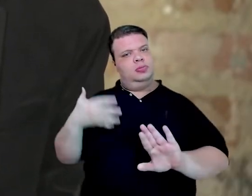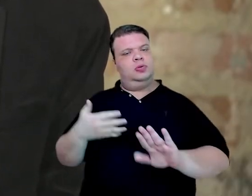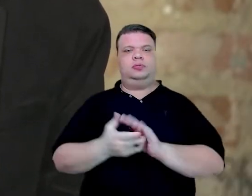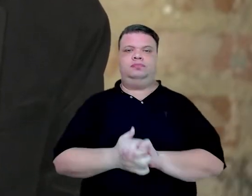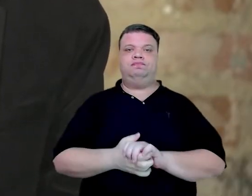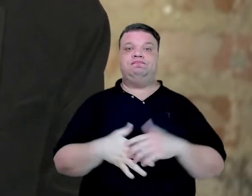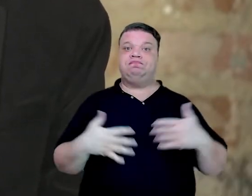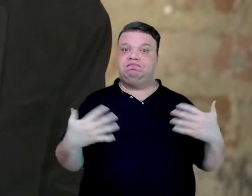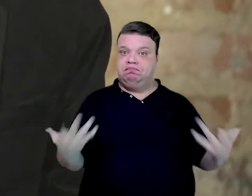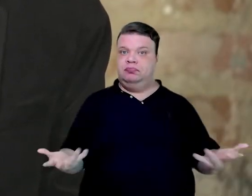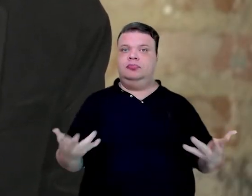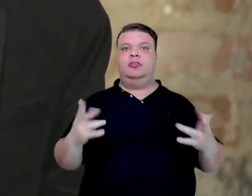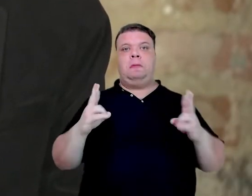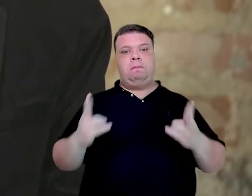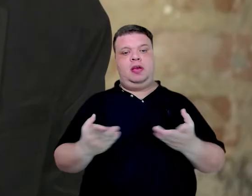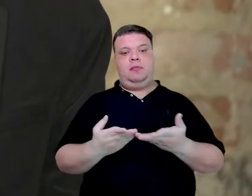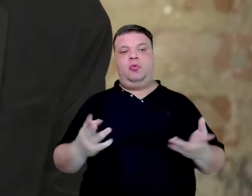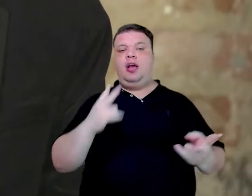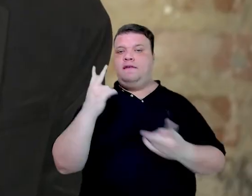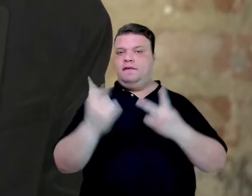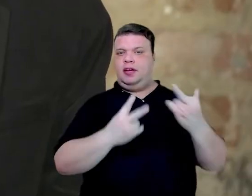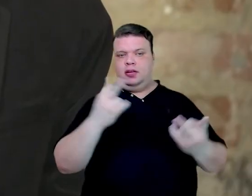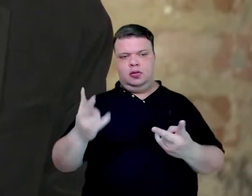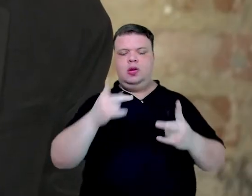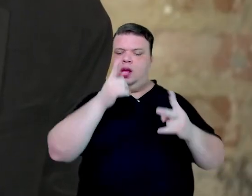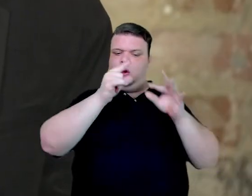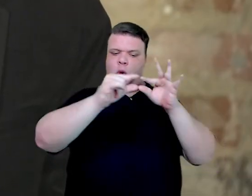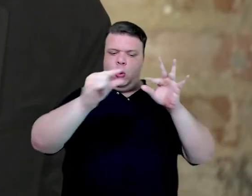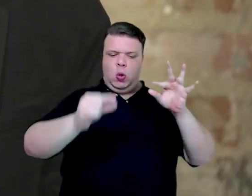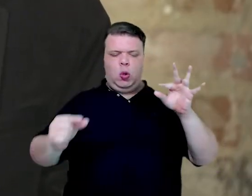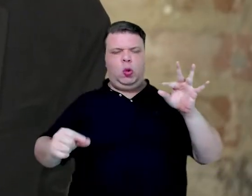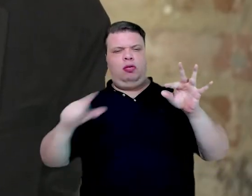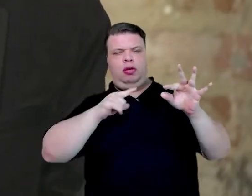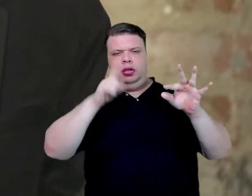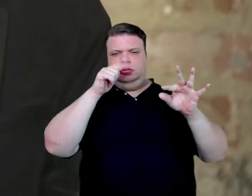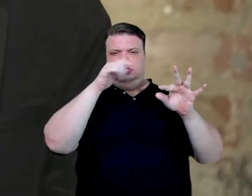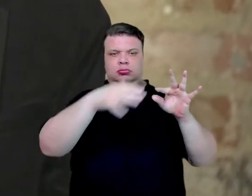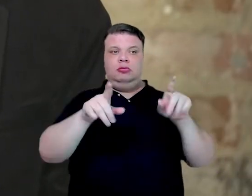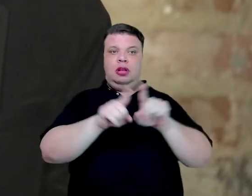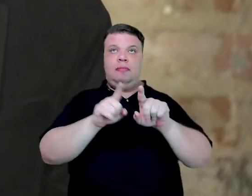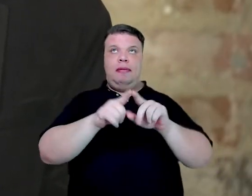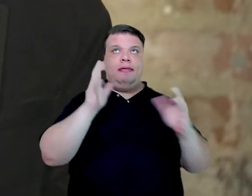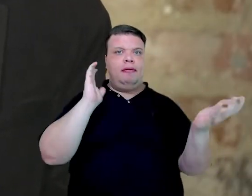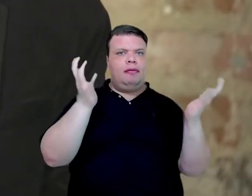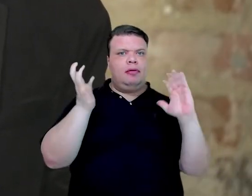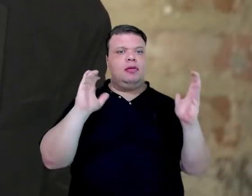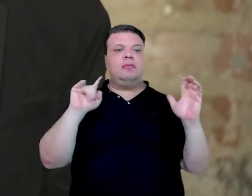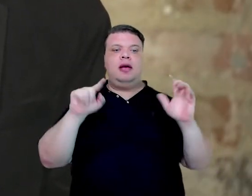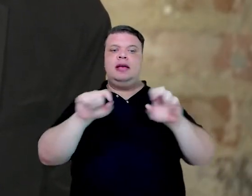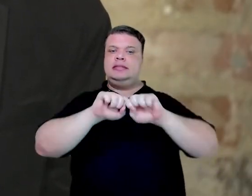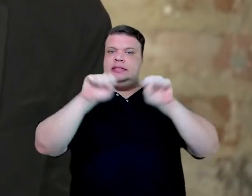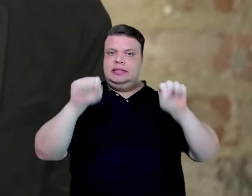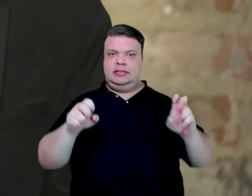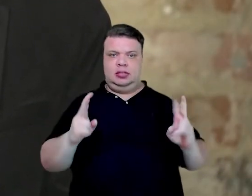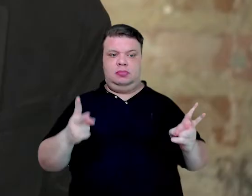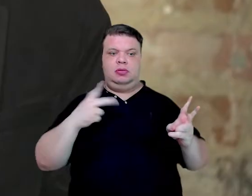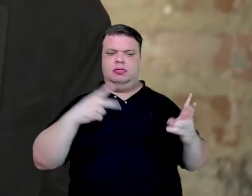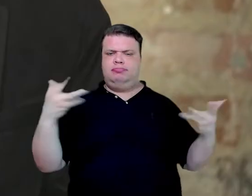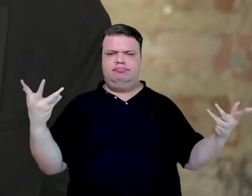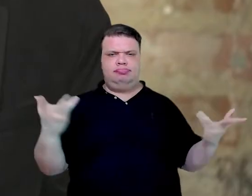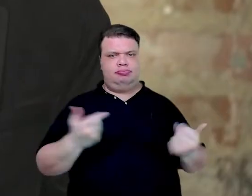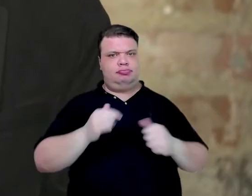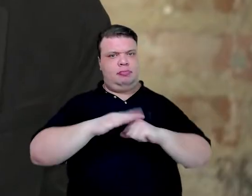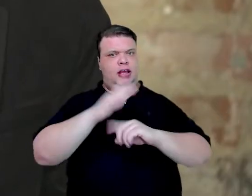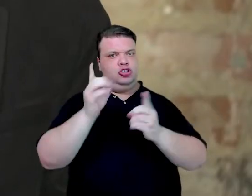circulação vertical, ou o que nós chamamos de termolina, que a gente viu anteriormente. Sendo assim, os